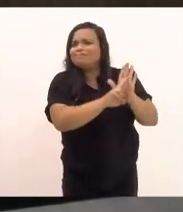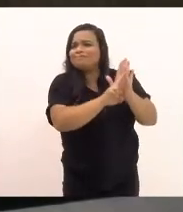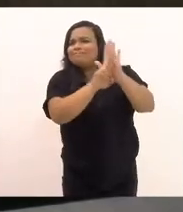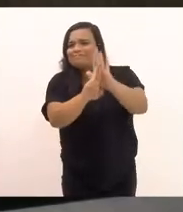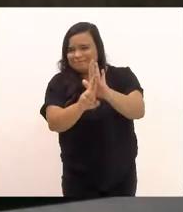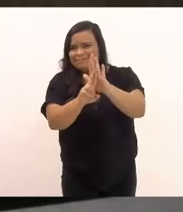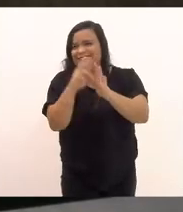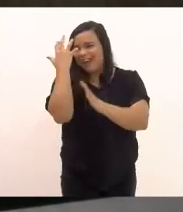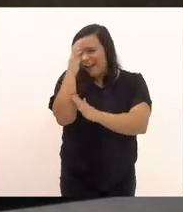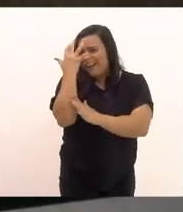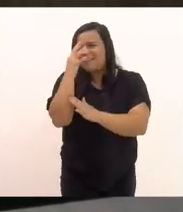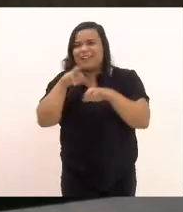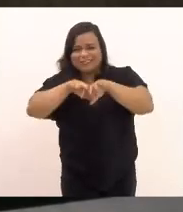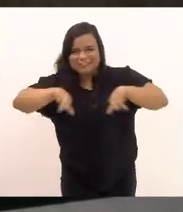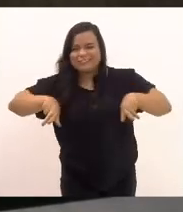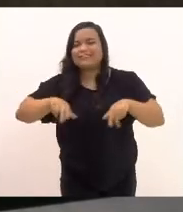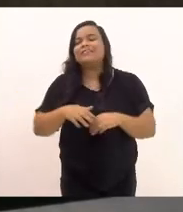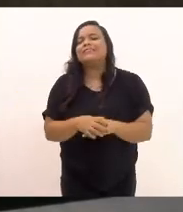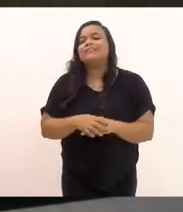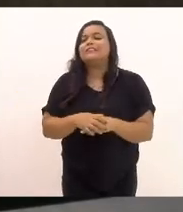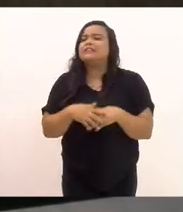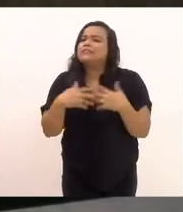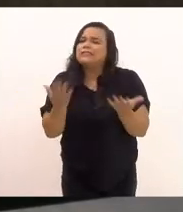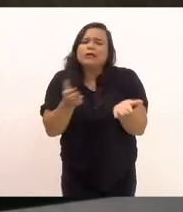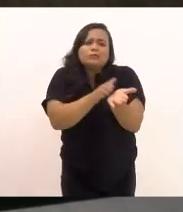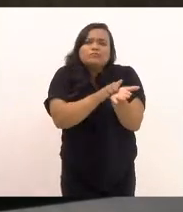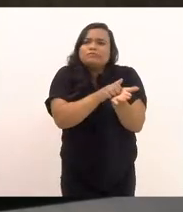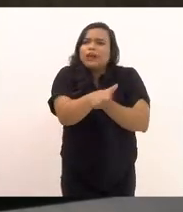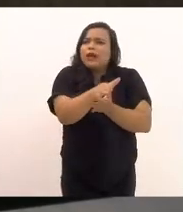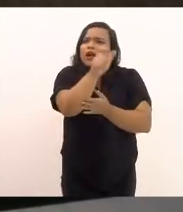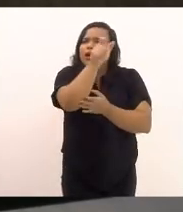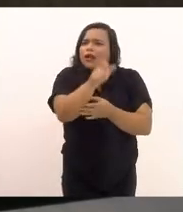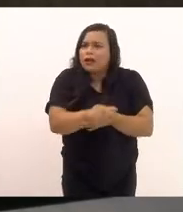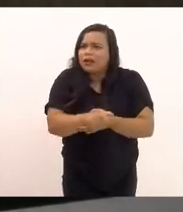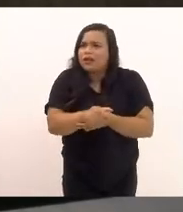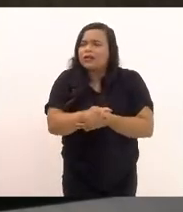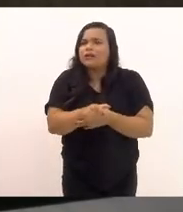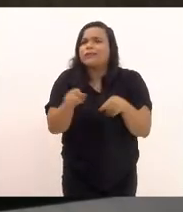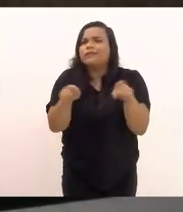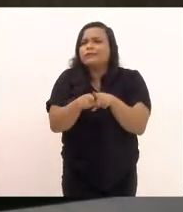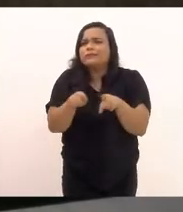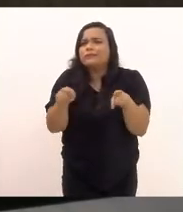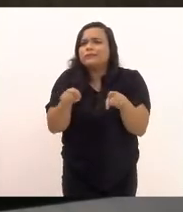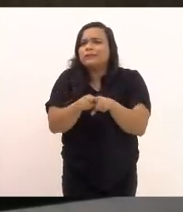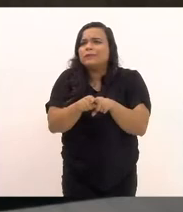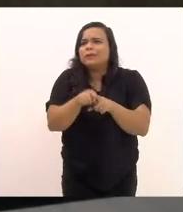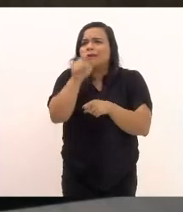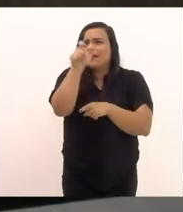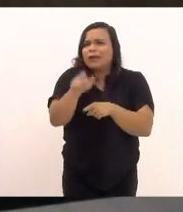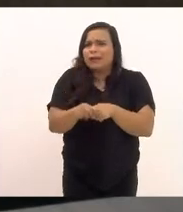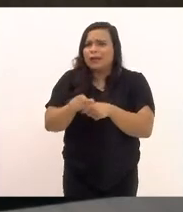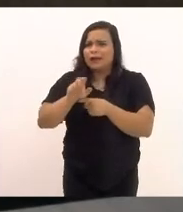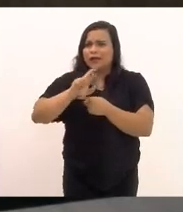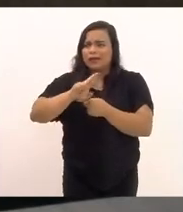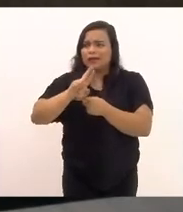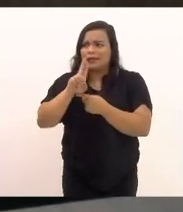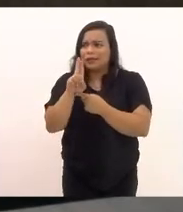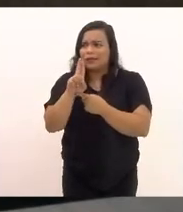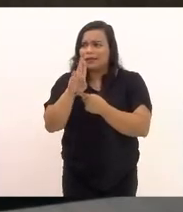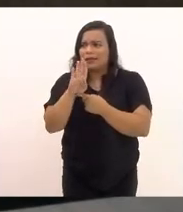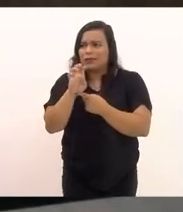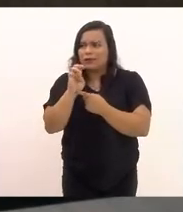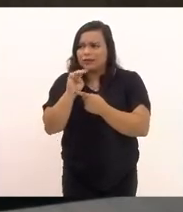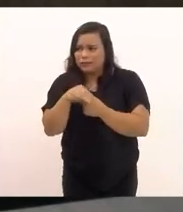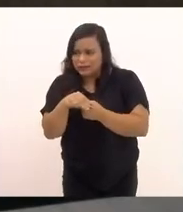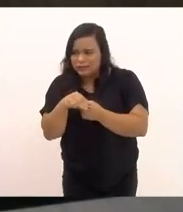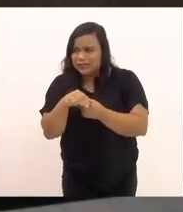para memória. Então, a demissão e o apagamento da contribuição de Rubem Confetti estão sendo colocadas